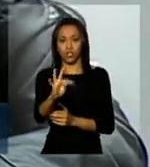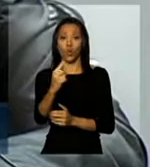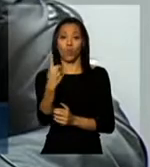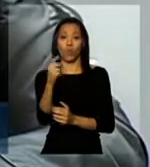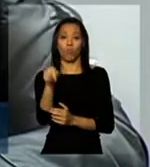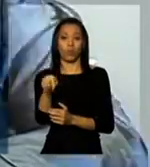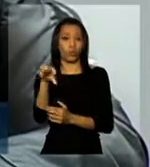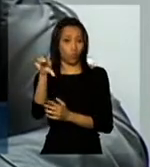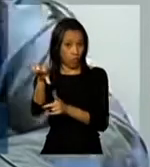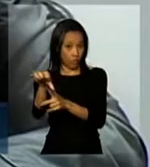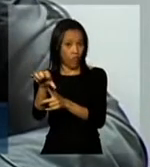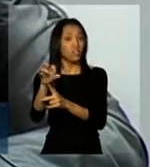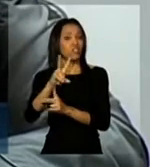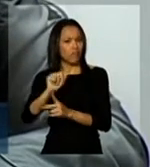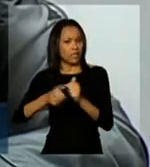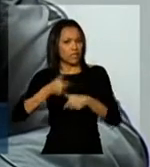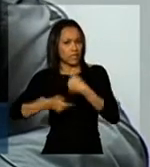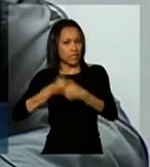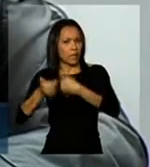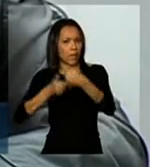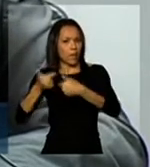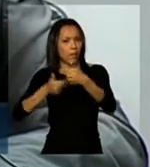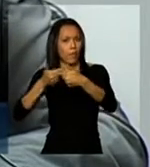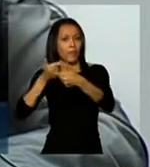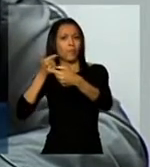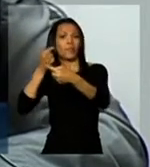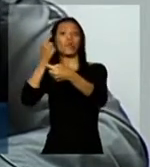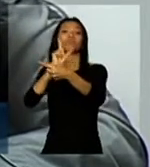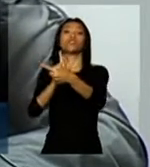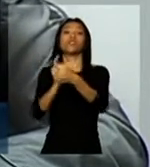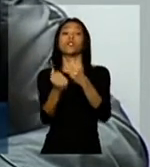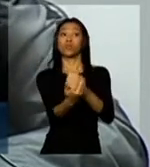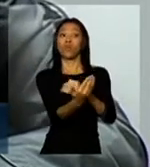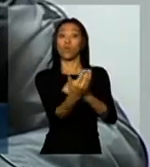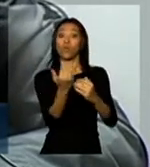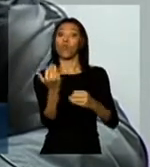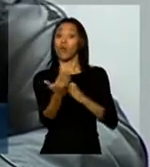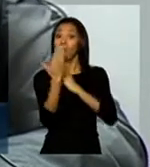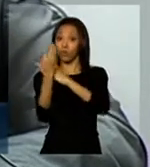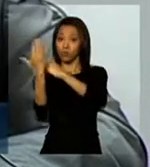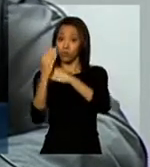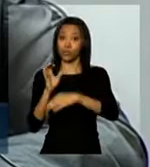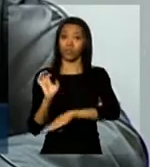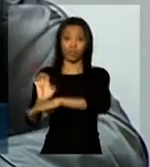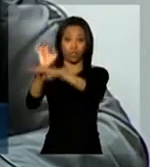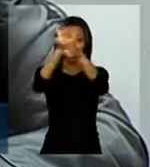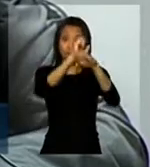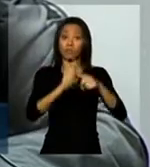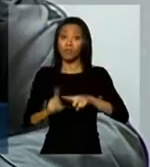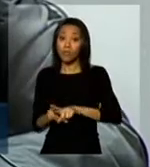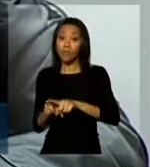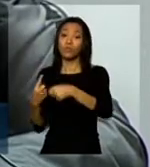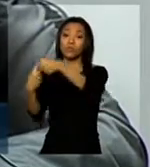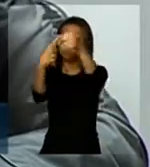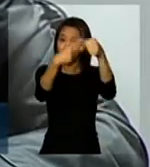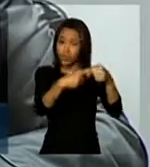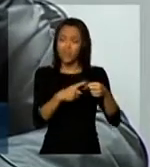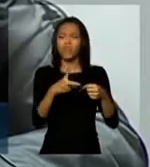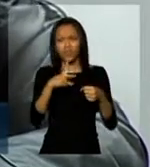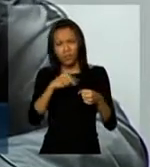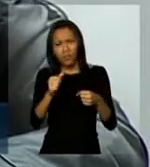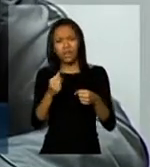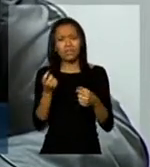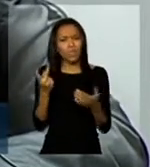vamos trabalhar com os estados e municípios e nós temos perfeitas condições de fazê-lo. E nós vamos fazer ajustes ao longo do